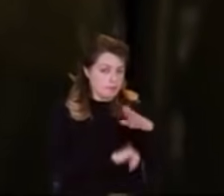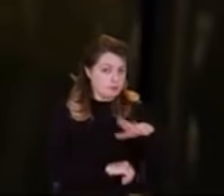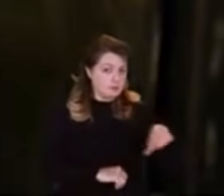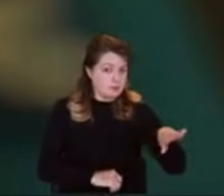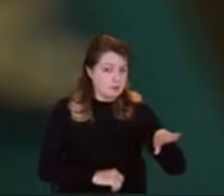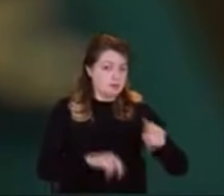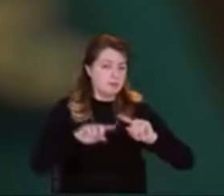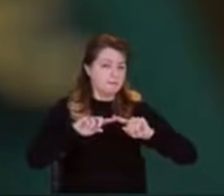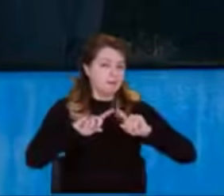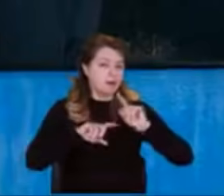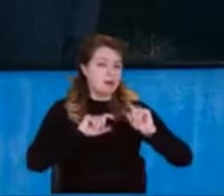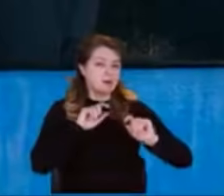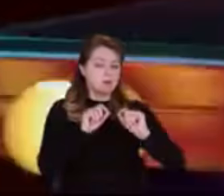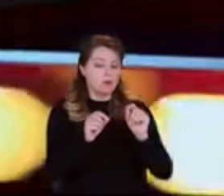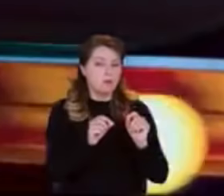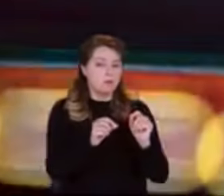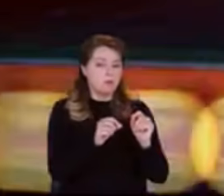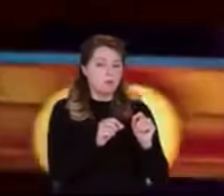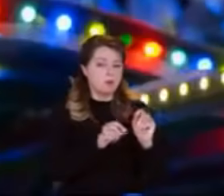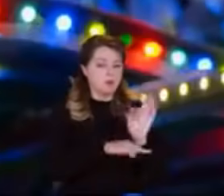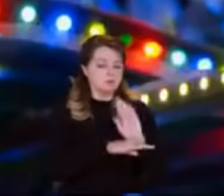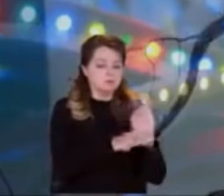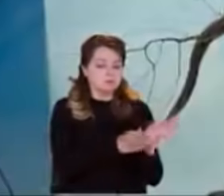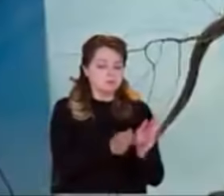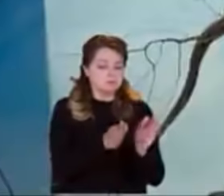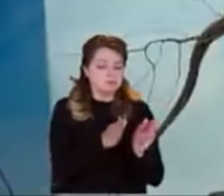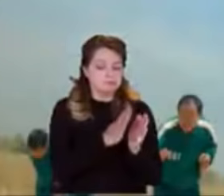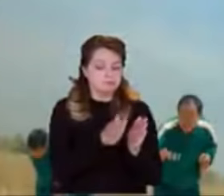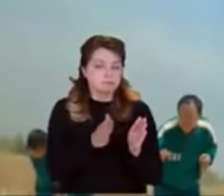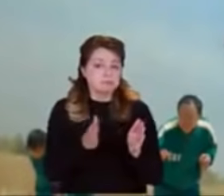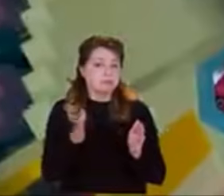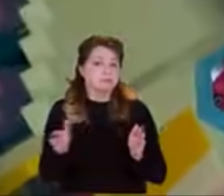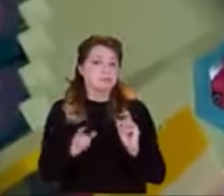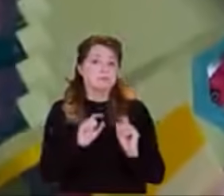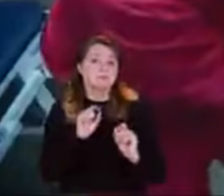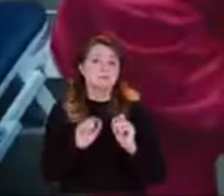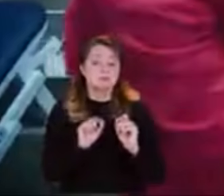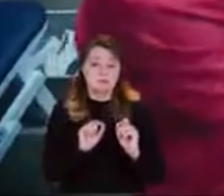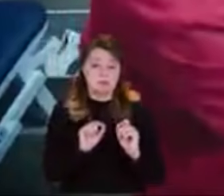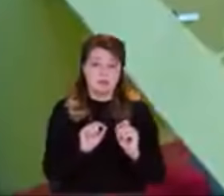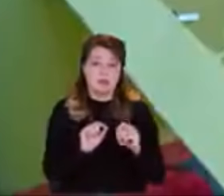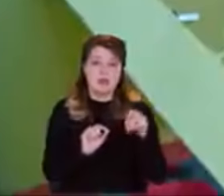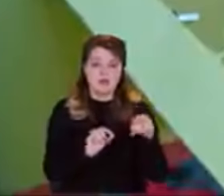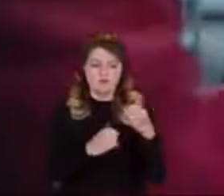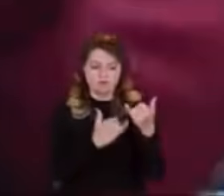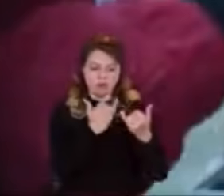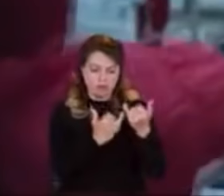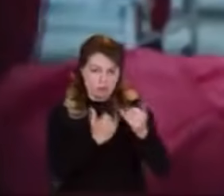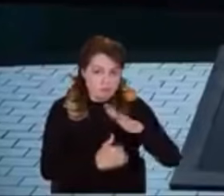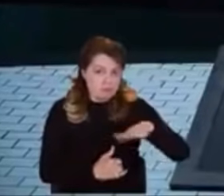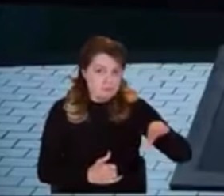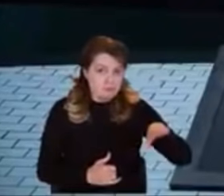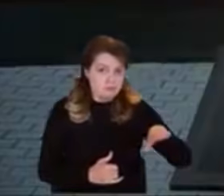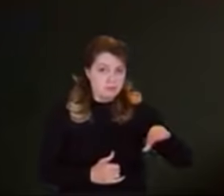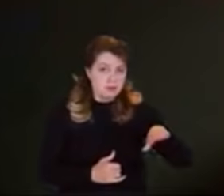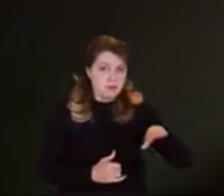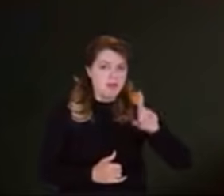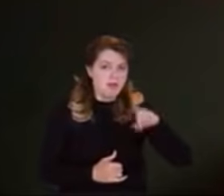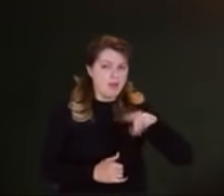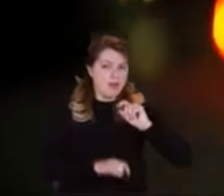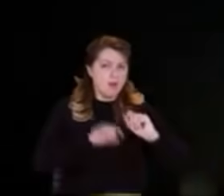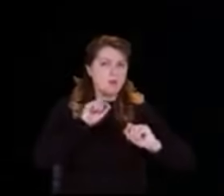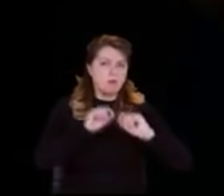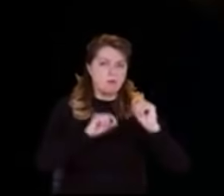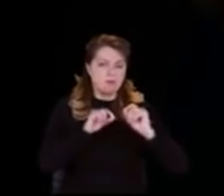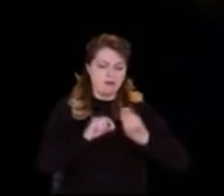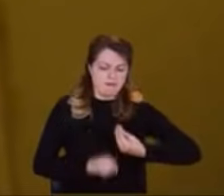Note e South Park, mas também atacando até programas como Round 6 e Steven Universo. É a Record totalmente desbilolada das ideias, tentando